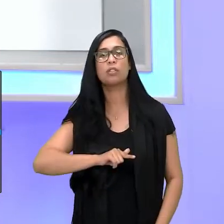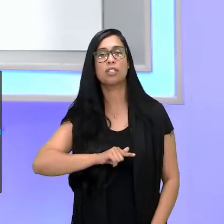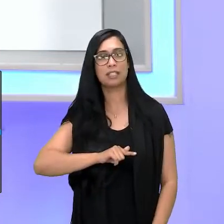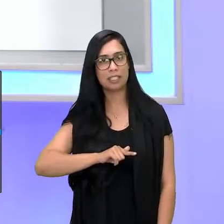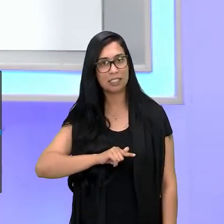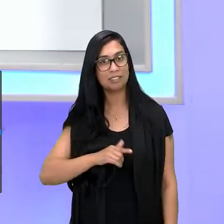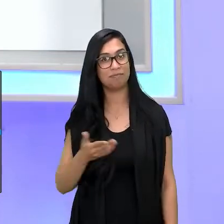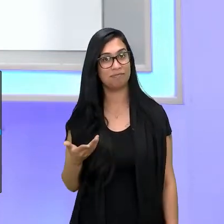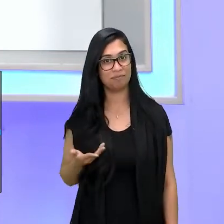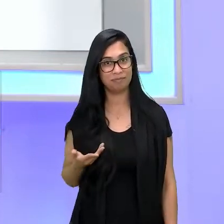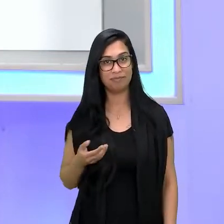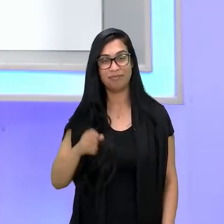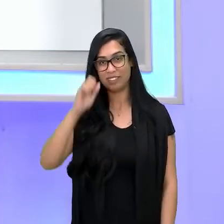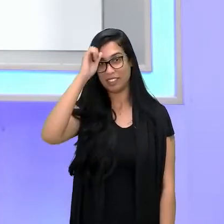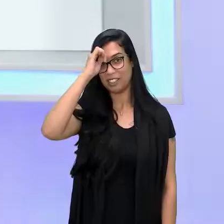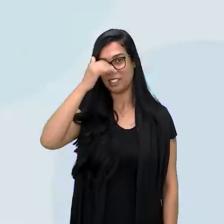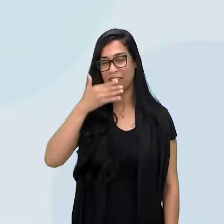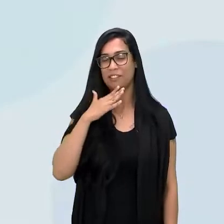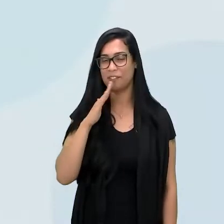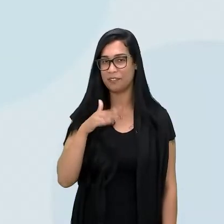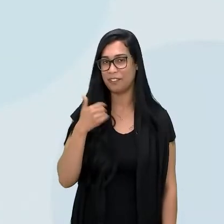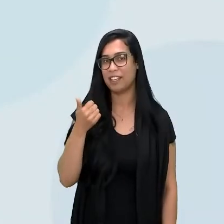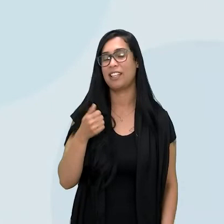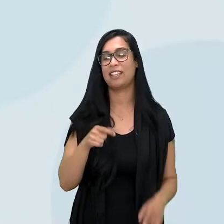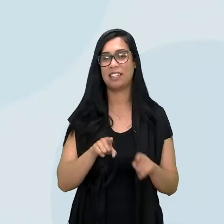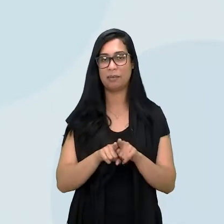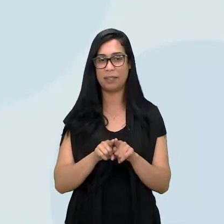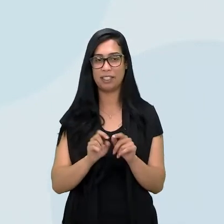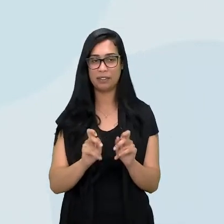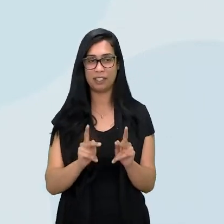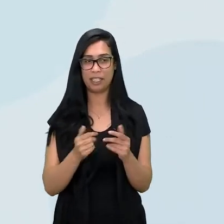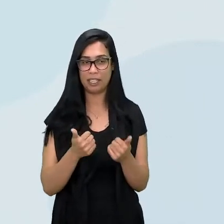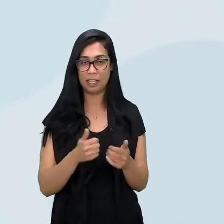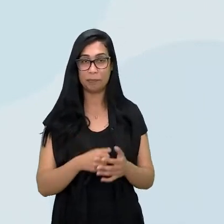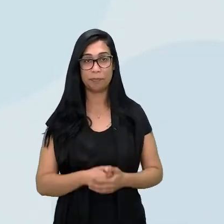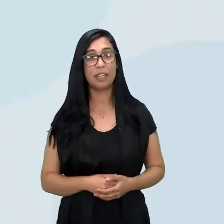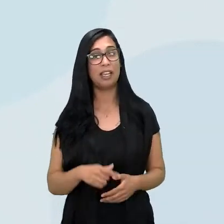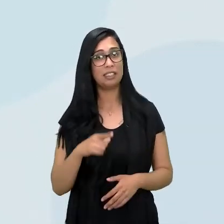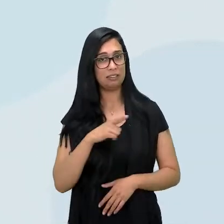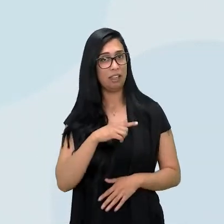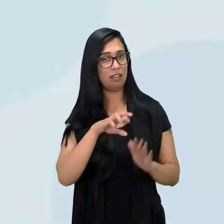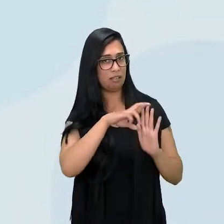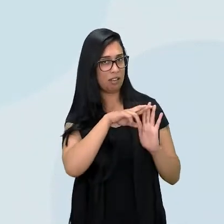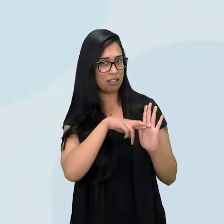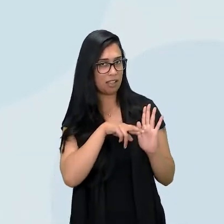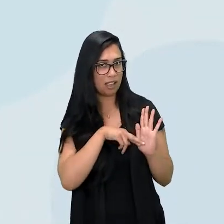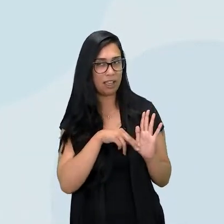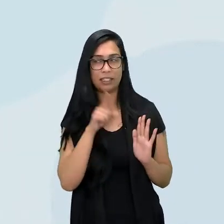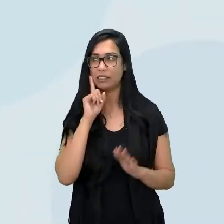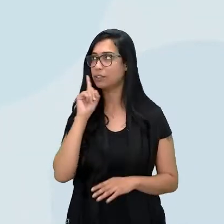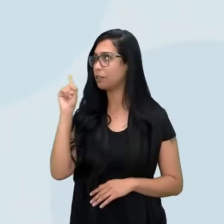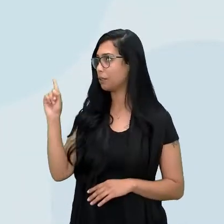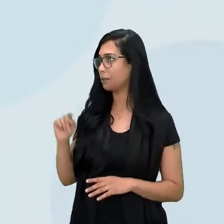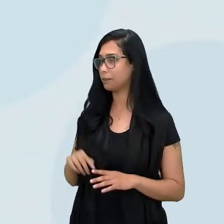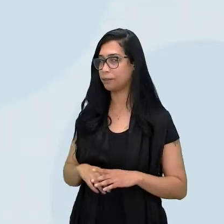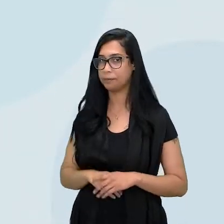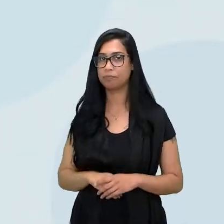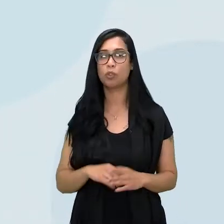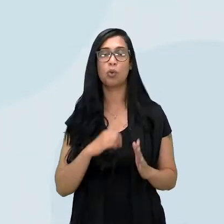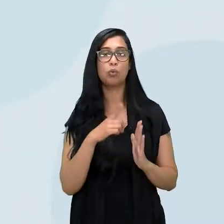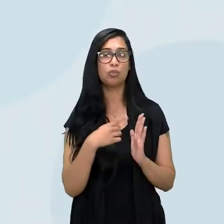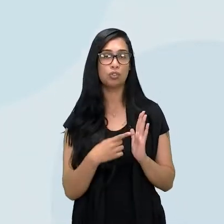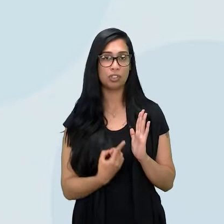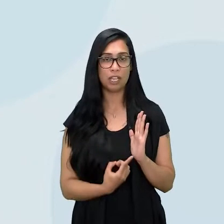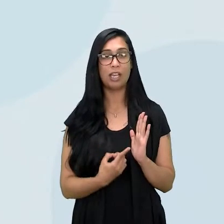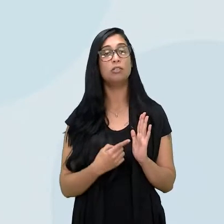de vocês. Olhe na nossa telinha, ó. Não se esqueçam do diário de bordo, nós estamos chegando aqui na sistematização. Então, o diário de bordo é esse